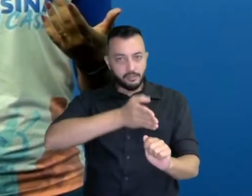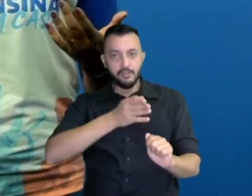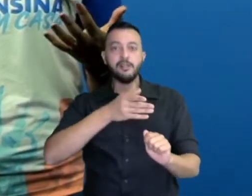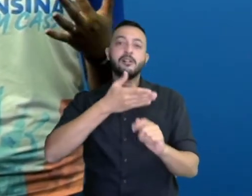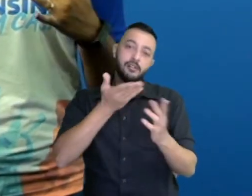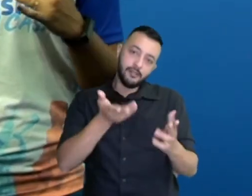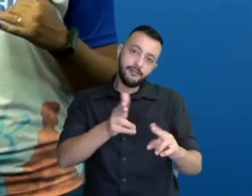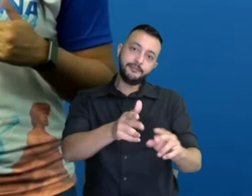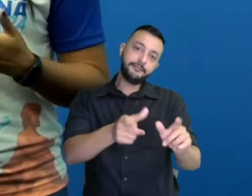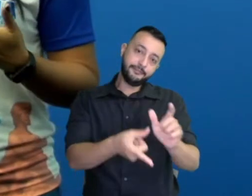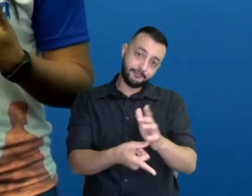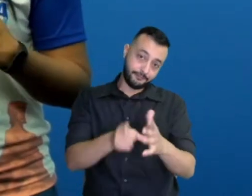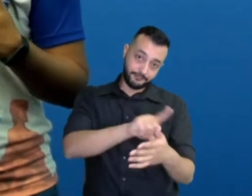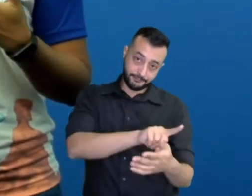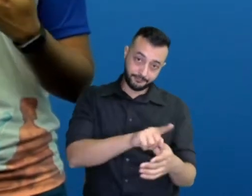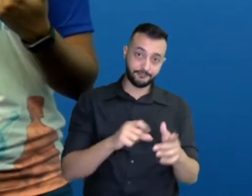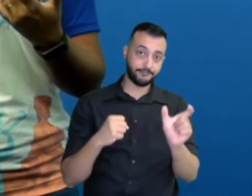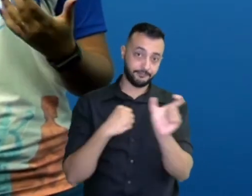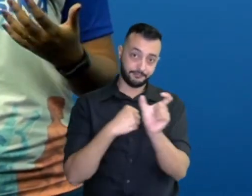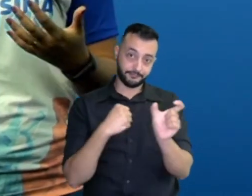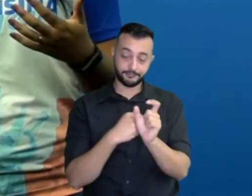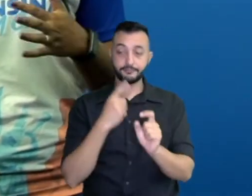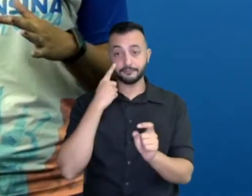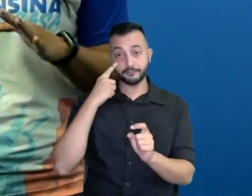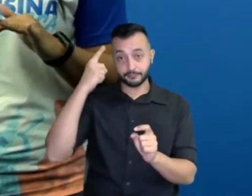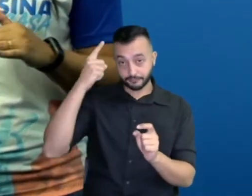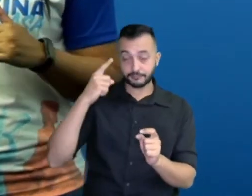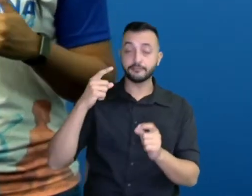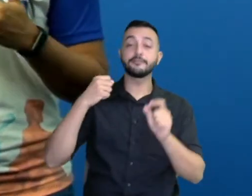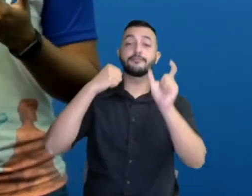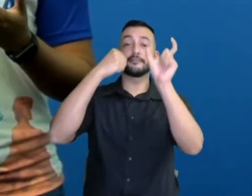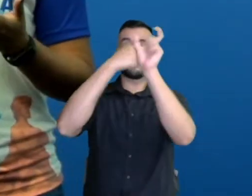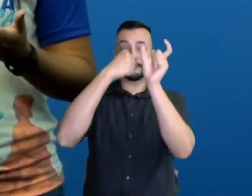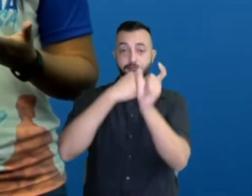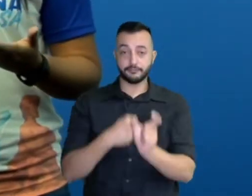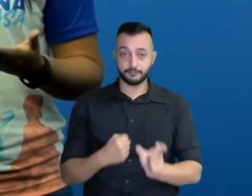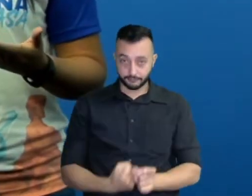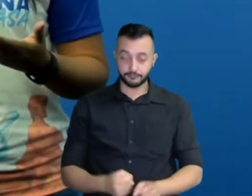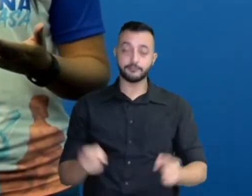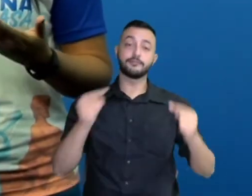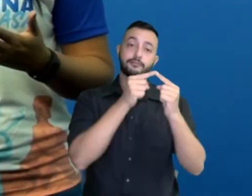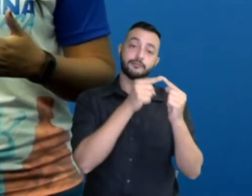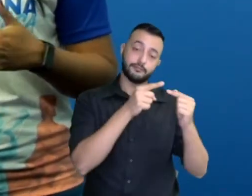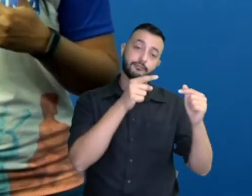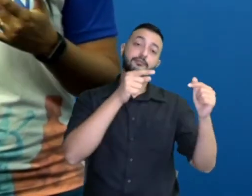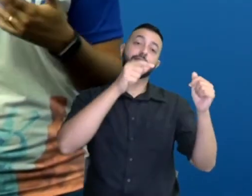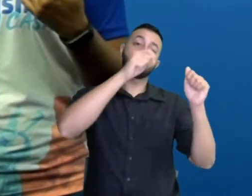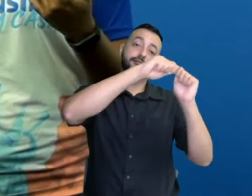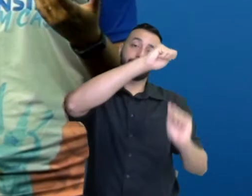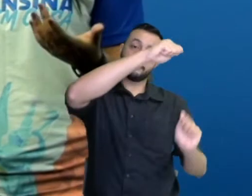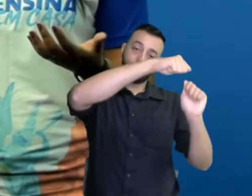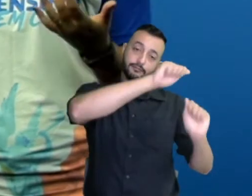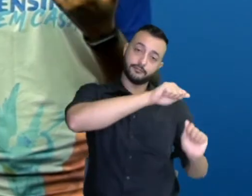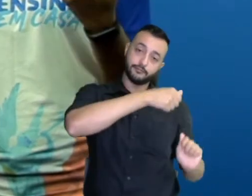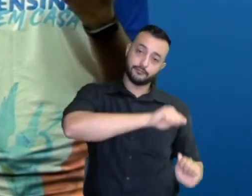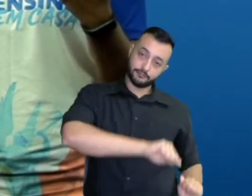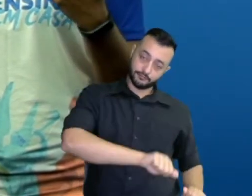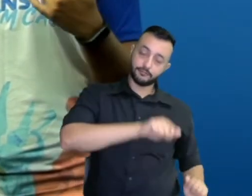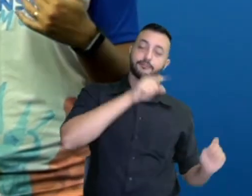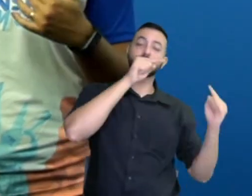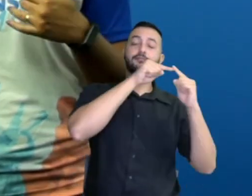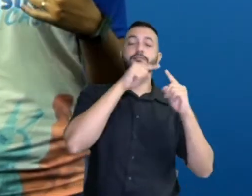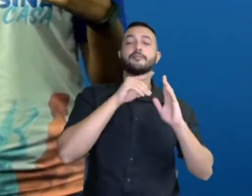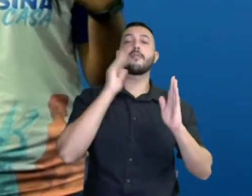de substantivos. Lembrando que esses substantivos, né, aqui os artigos fazem referência, são substantivos que a